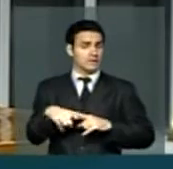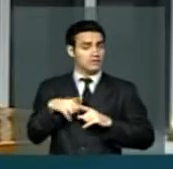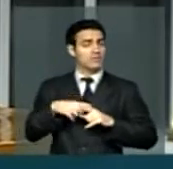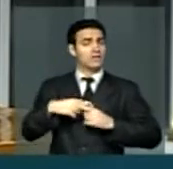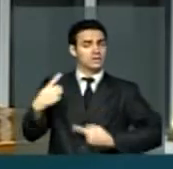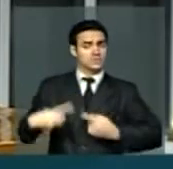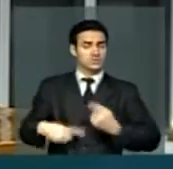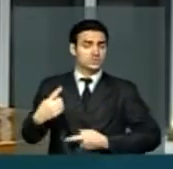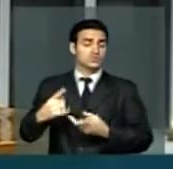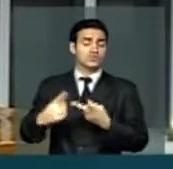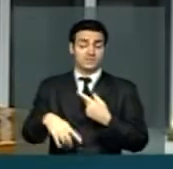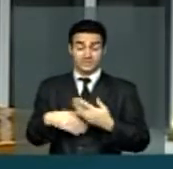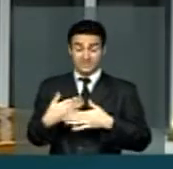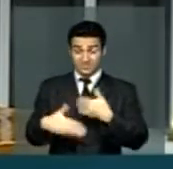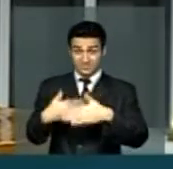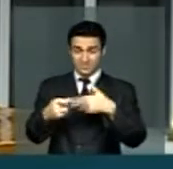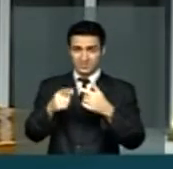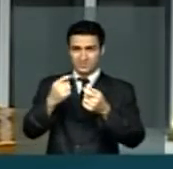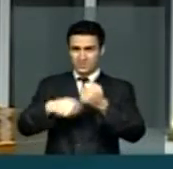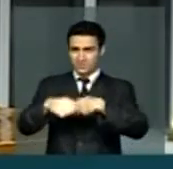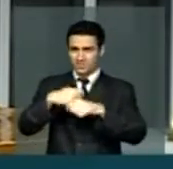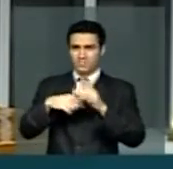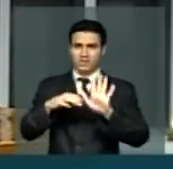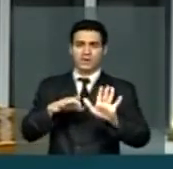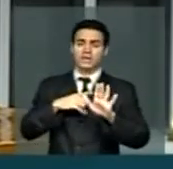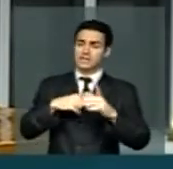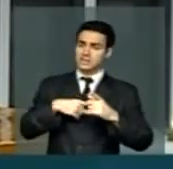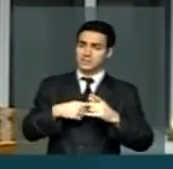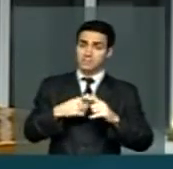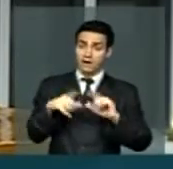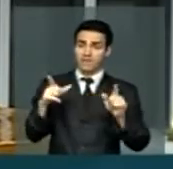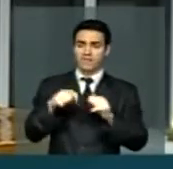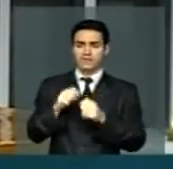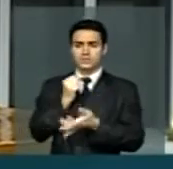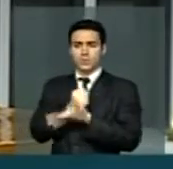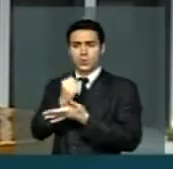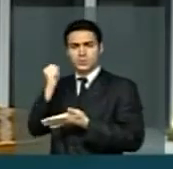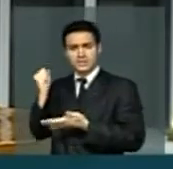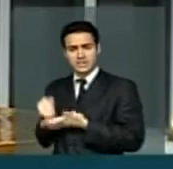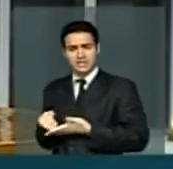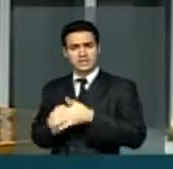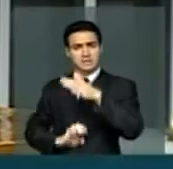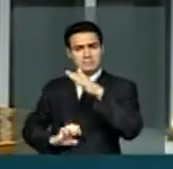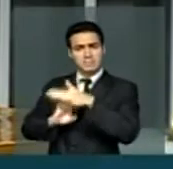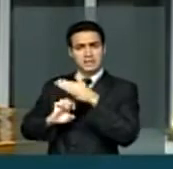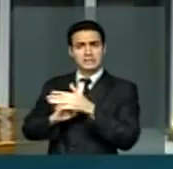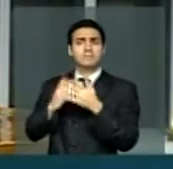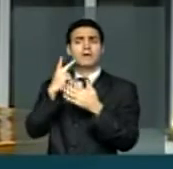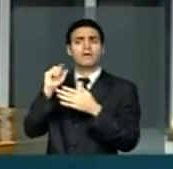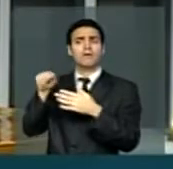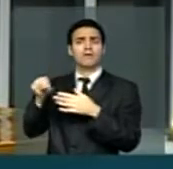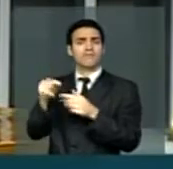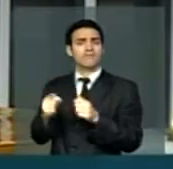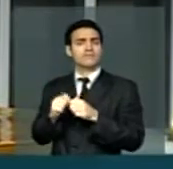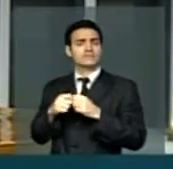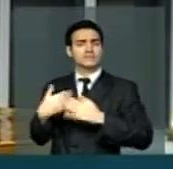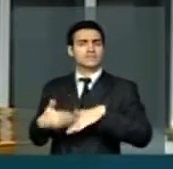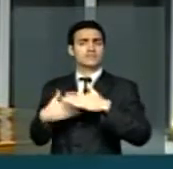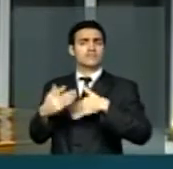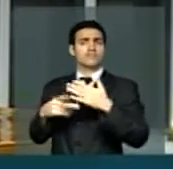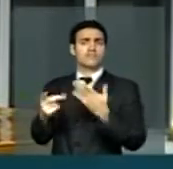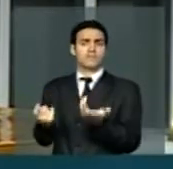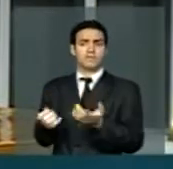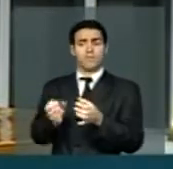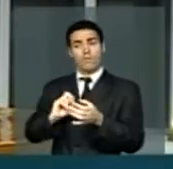desenvolvimento econômico, ou seja, não que se discute, mas que se contrata uma empresa para desenvolver economicamente